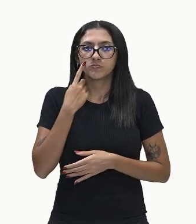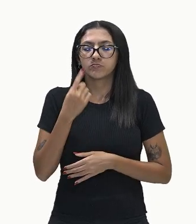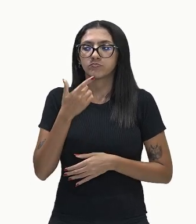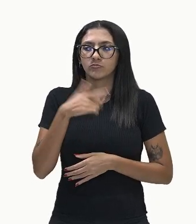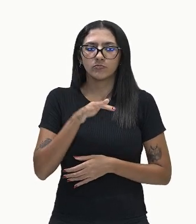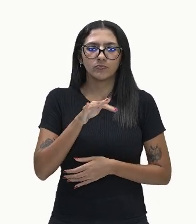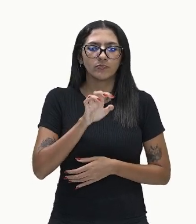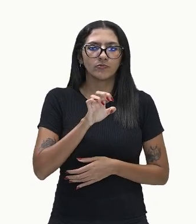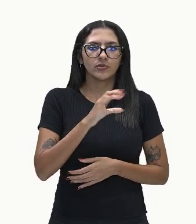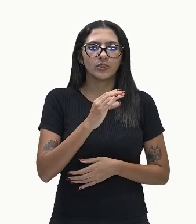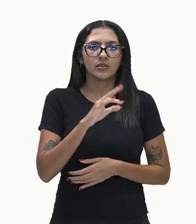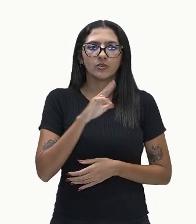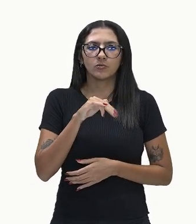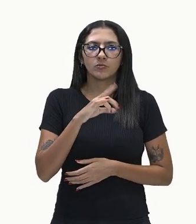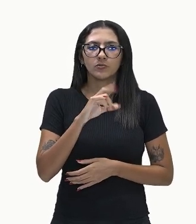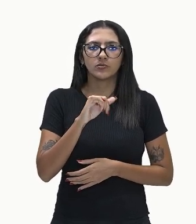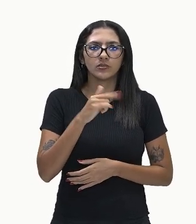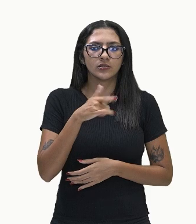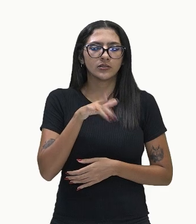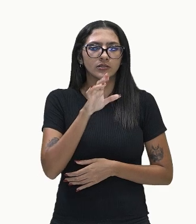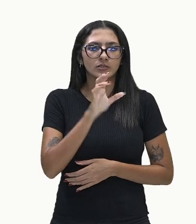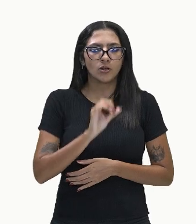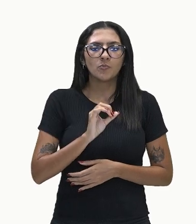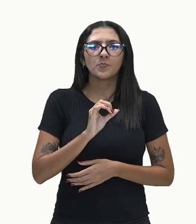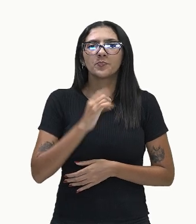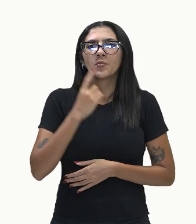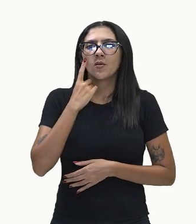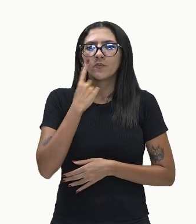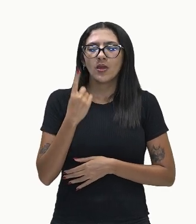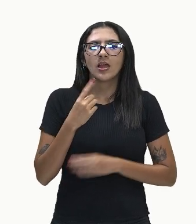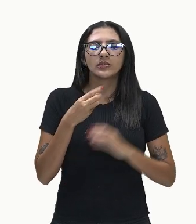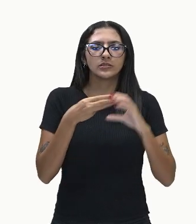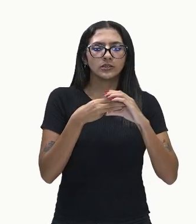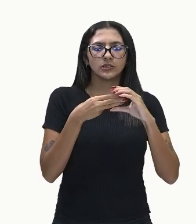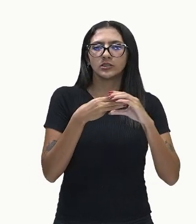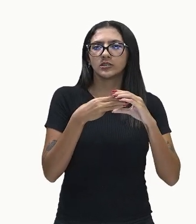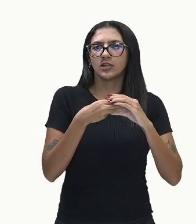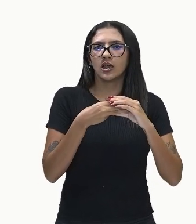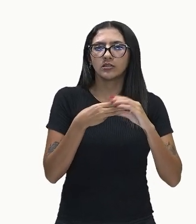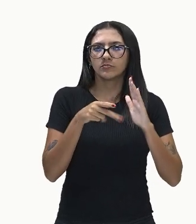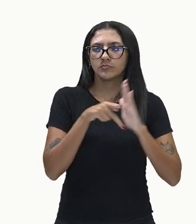fecundação, é quando a nossa célula